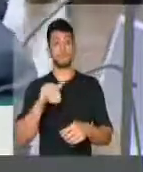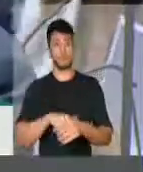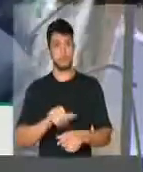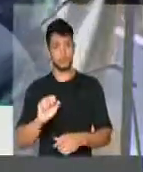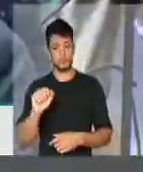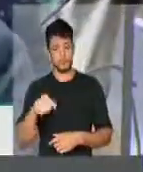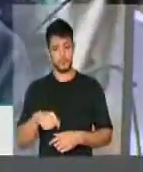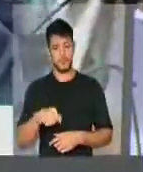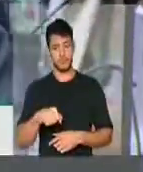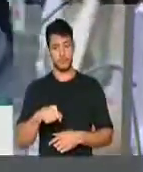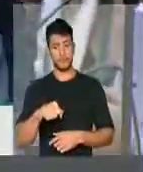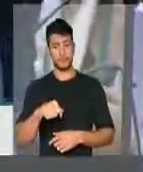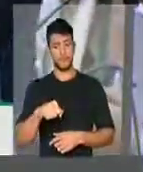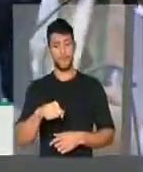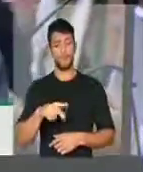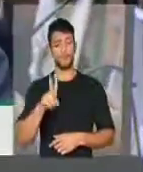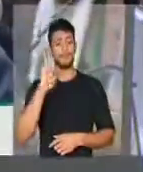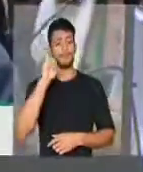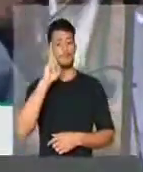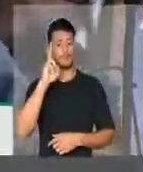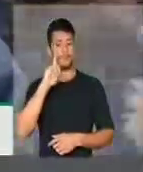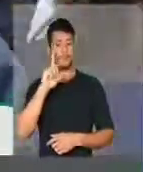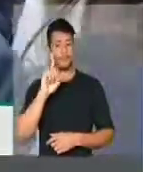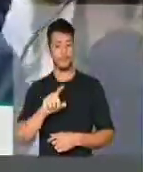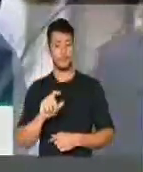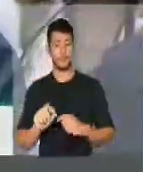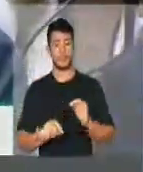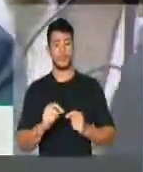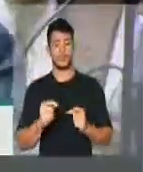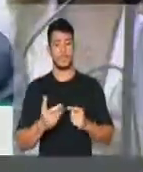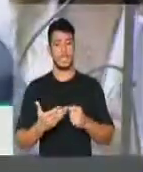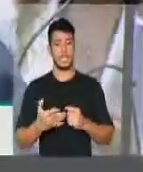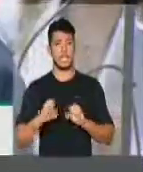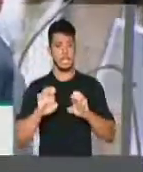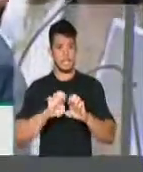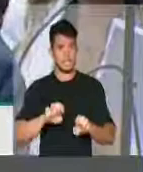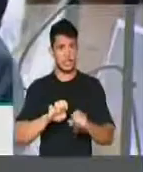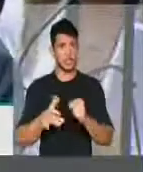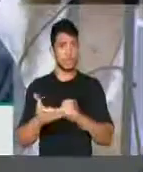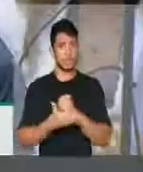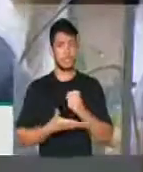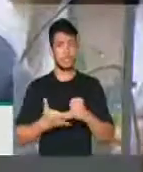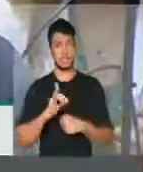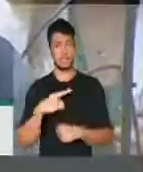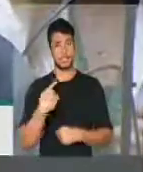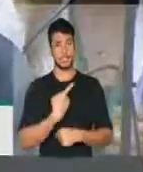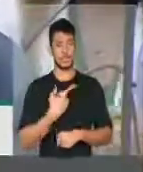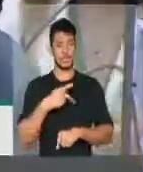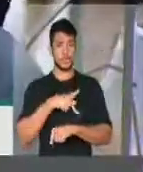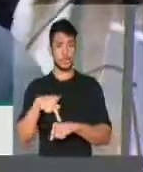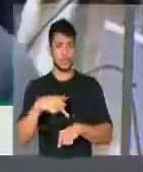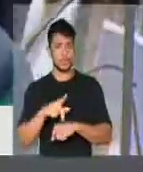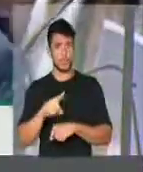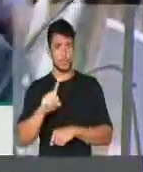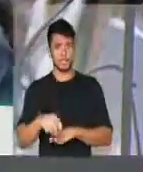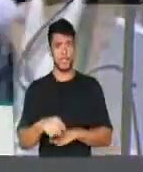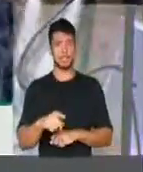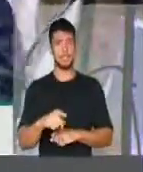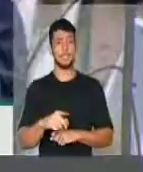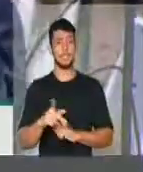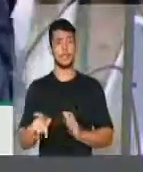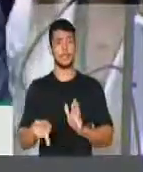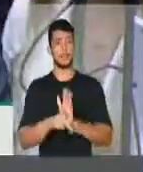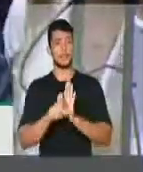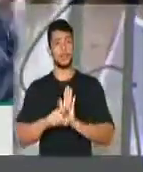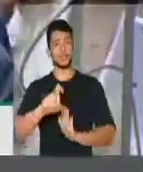que a estrutura fundamental do país, que é a tributária e a das anistias fiscais, como o Senado agora